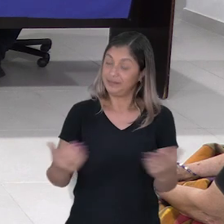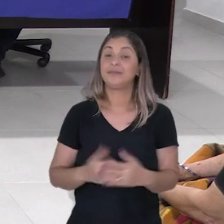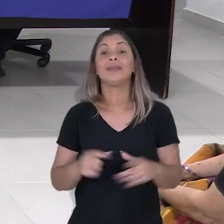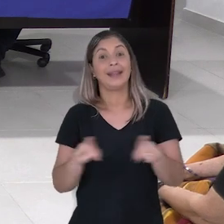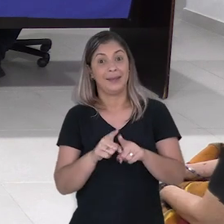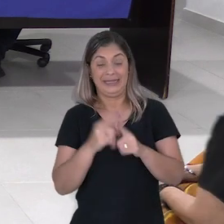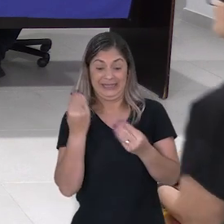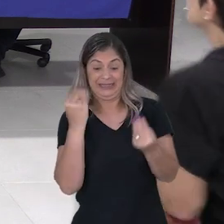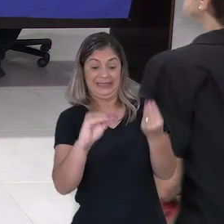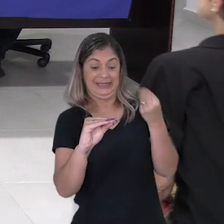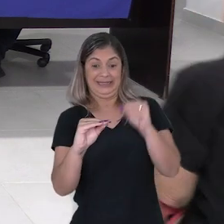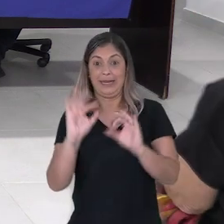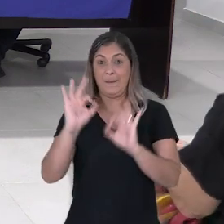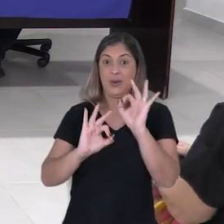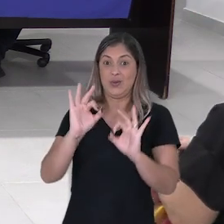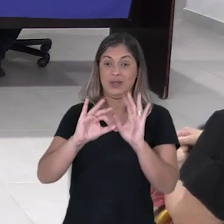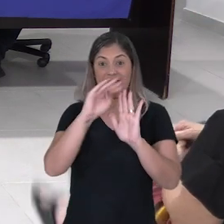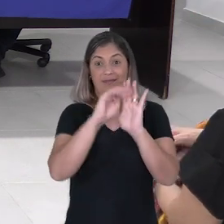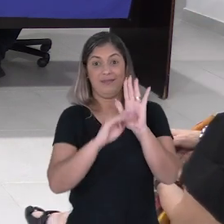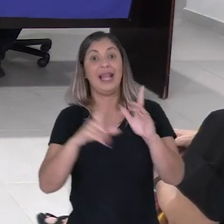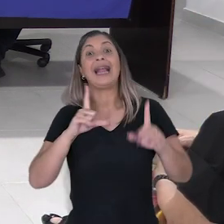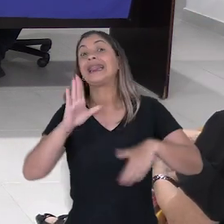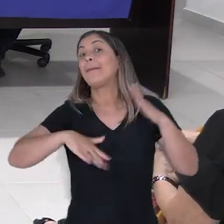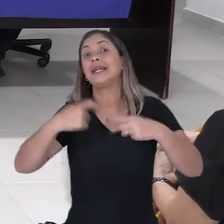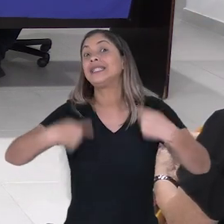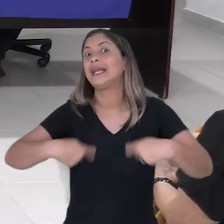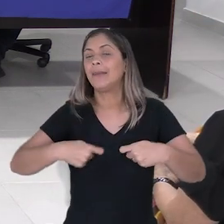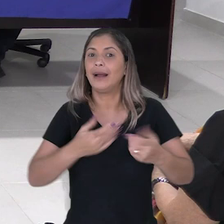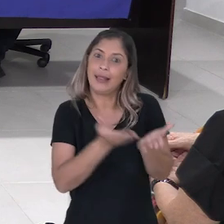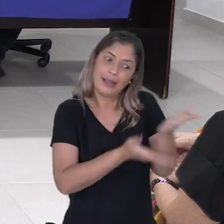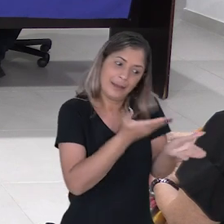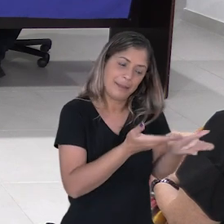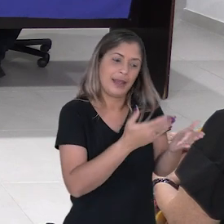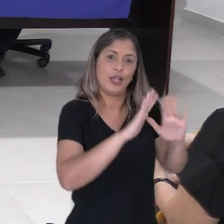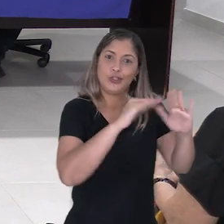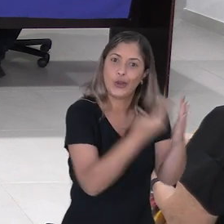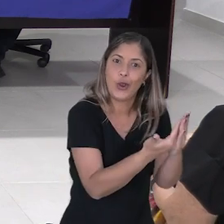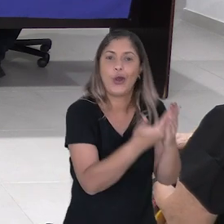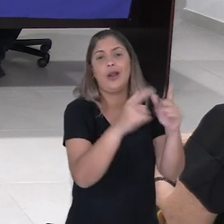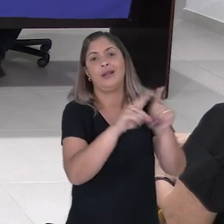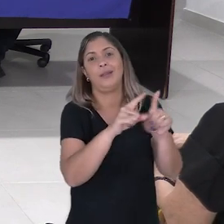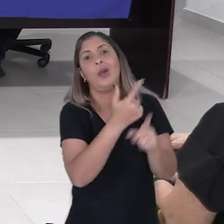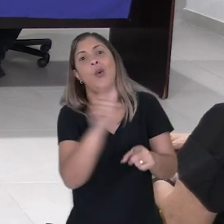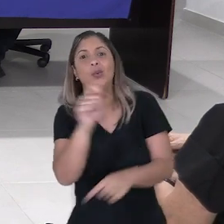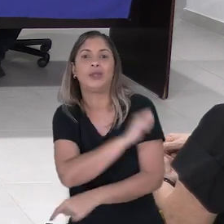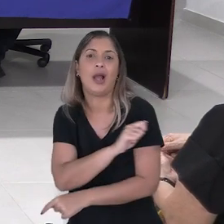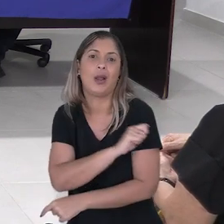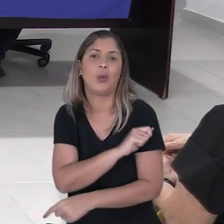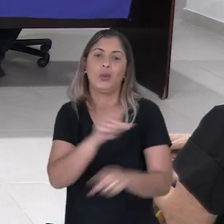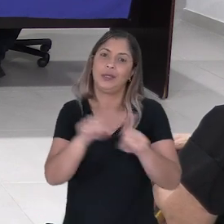tem que encaixar essa produção de acordo com as nossas demandas, porque a gente também tem que atender a escola do Instituto, a gente atende outros alunos que